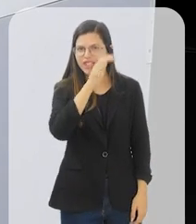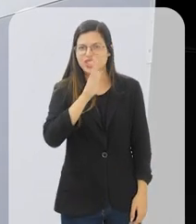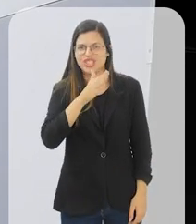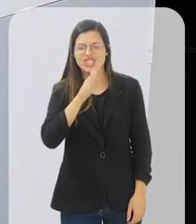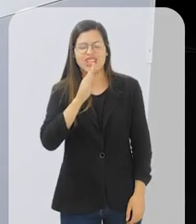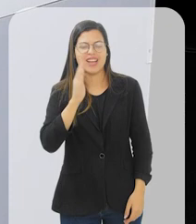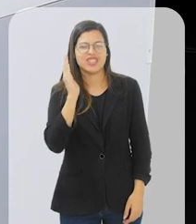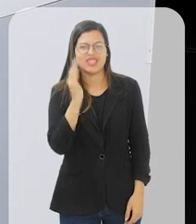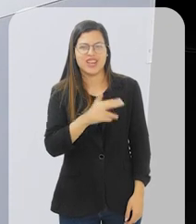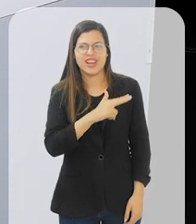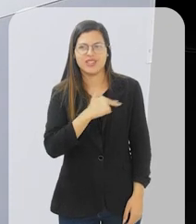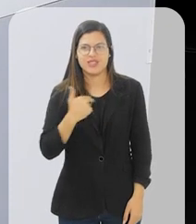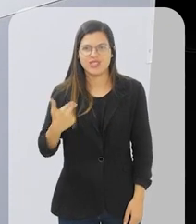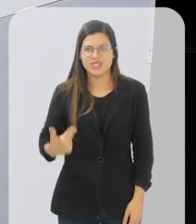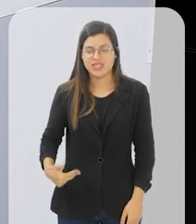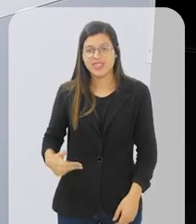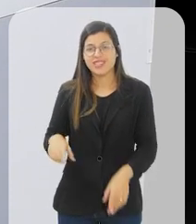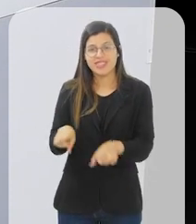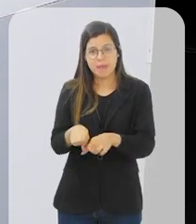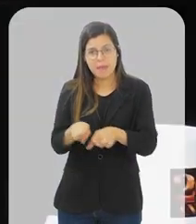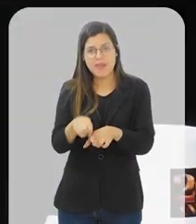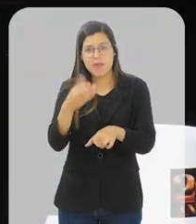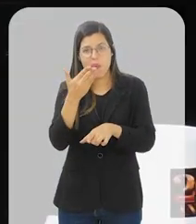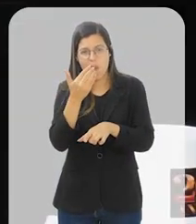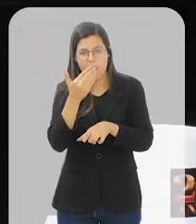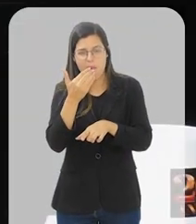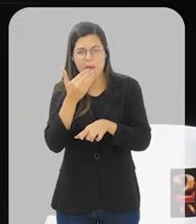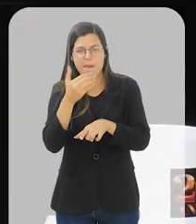Primeira viagem, fui direto para a China, provei escorpião.